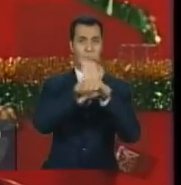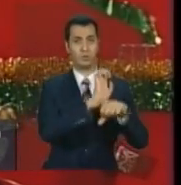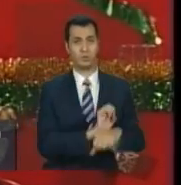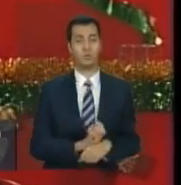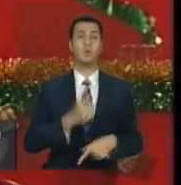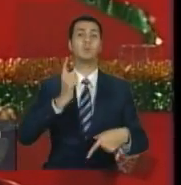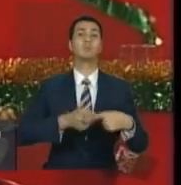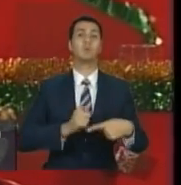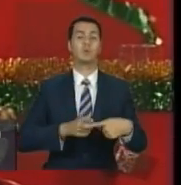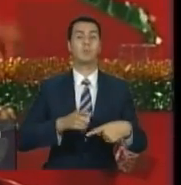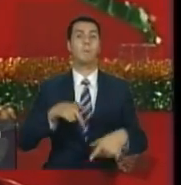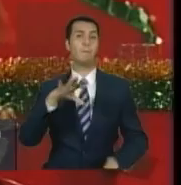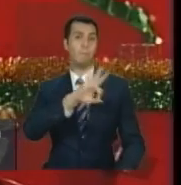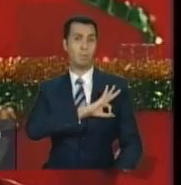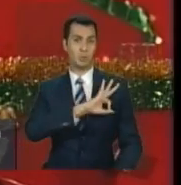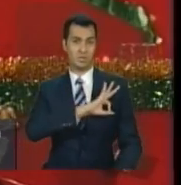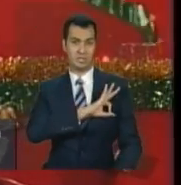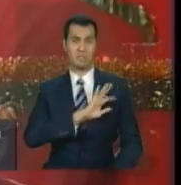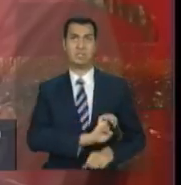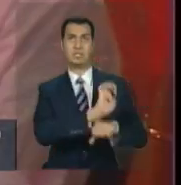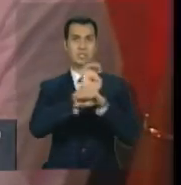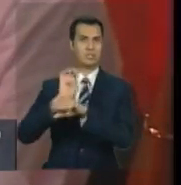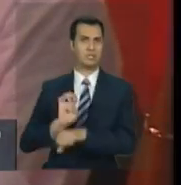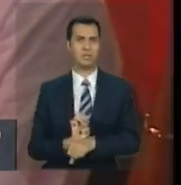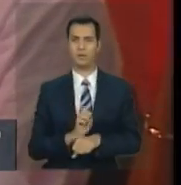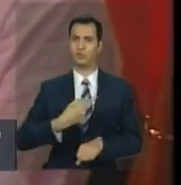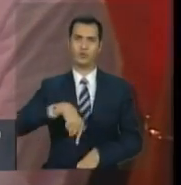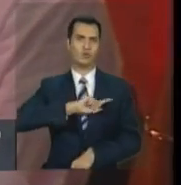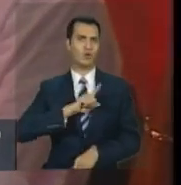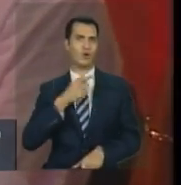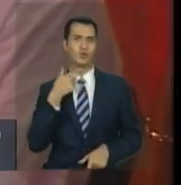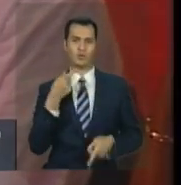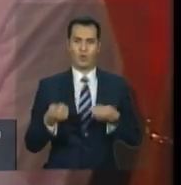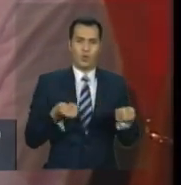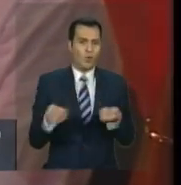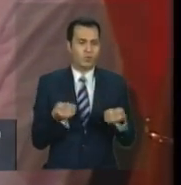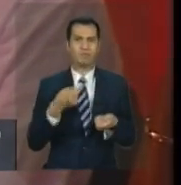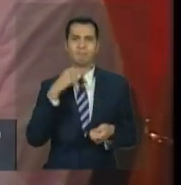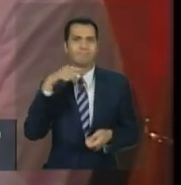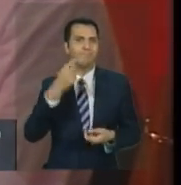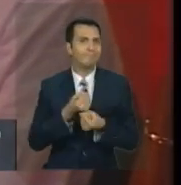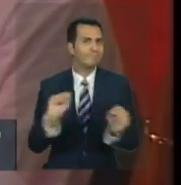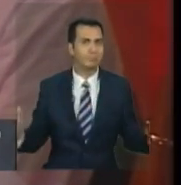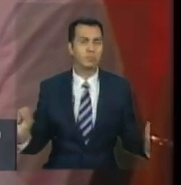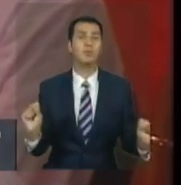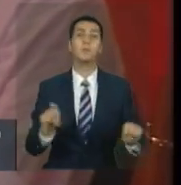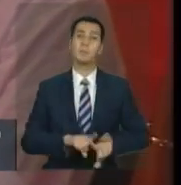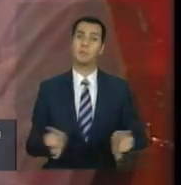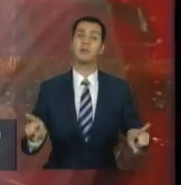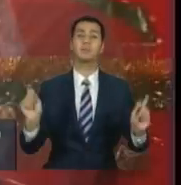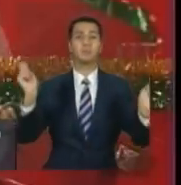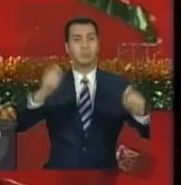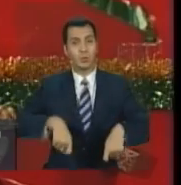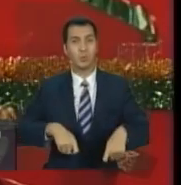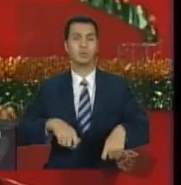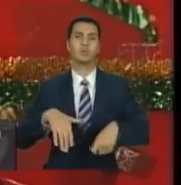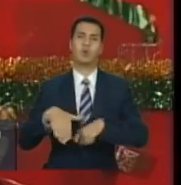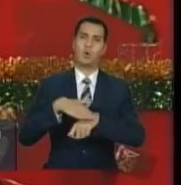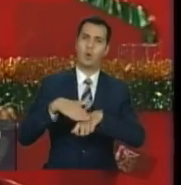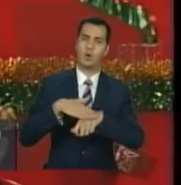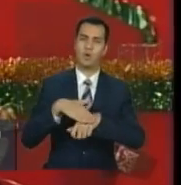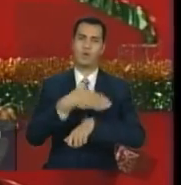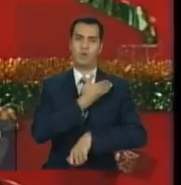dos seus governadores, mas já acho fundamental criar com eles um diálogo